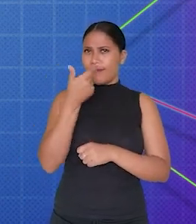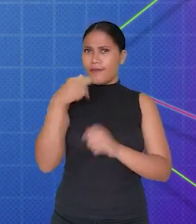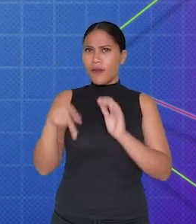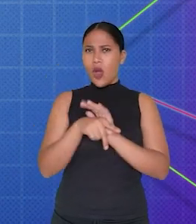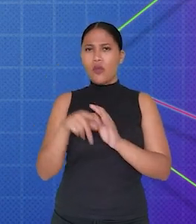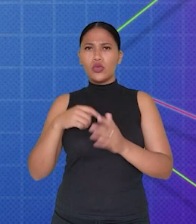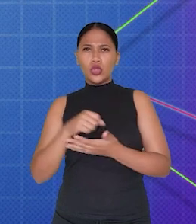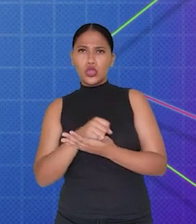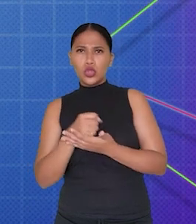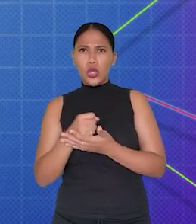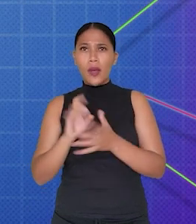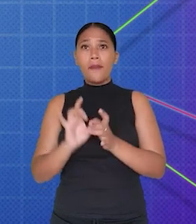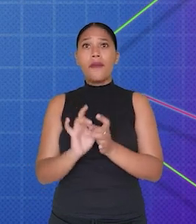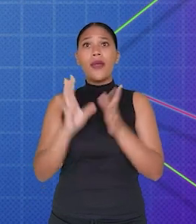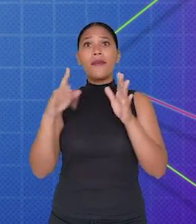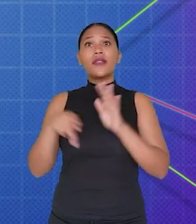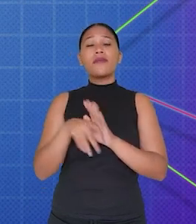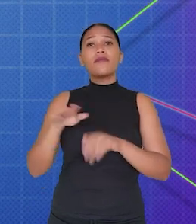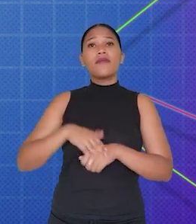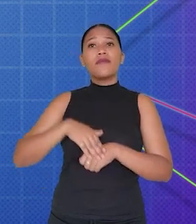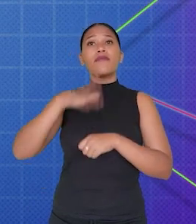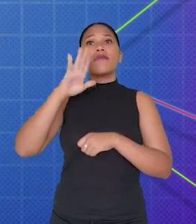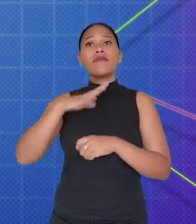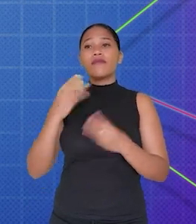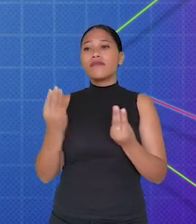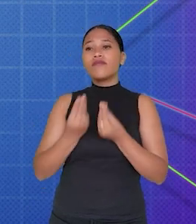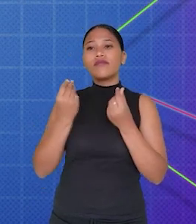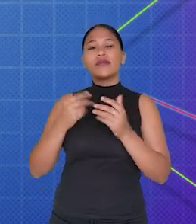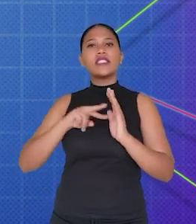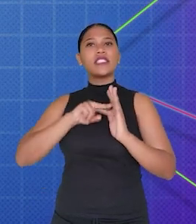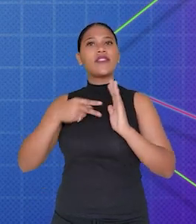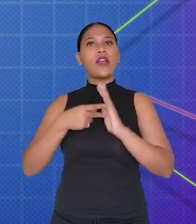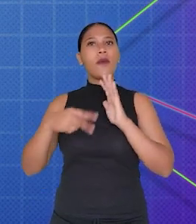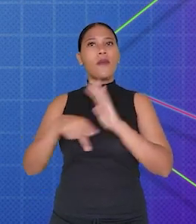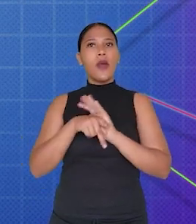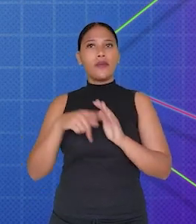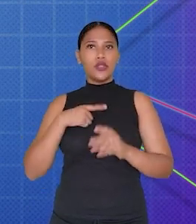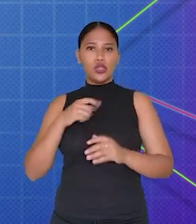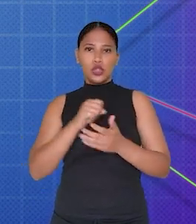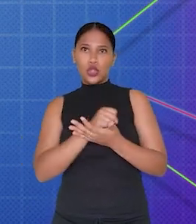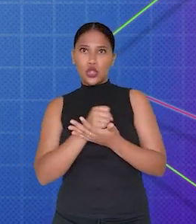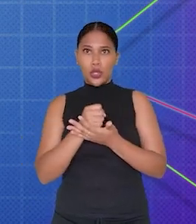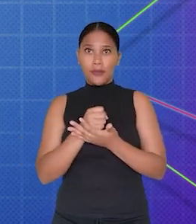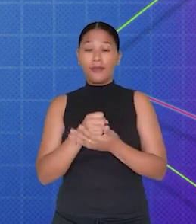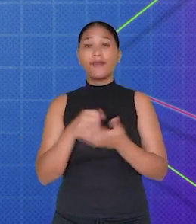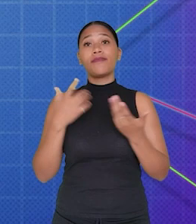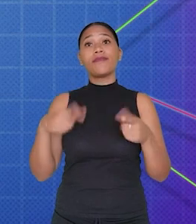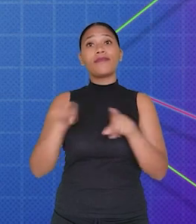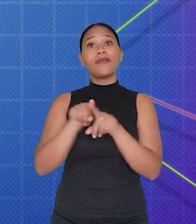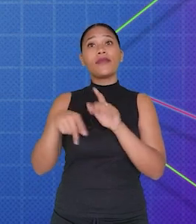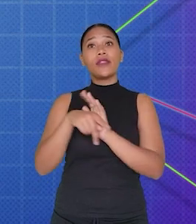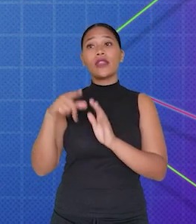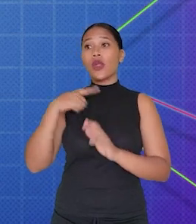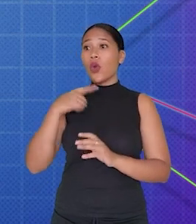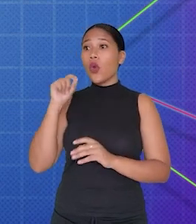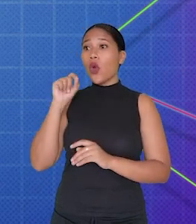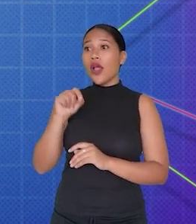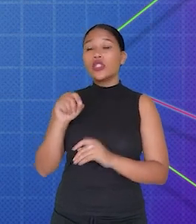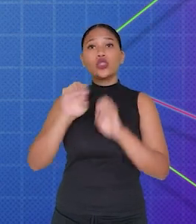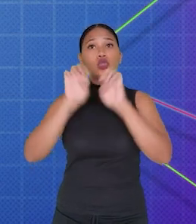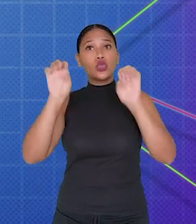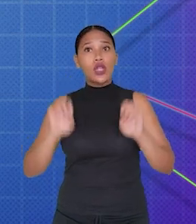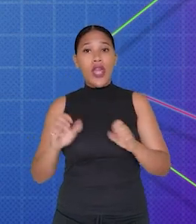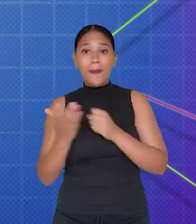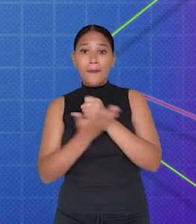desenvolvedores de jogos, pois permite criar histórias mais envolventes e significativas para os jogadores. Além disso, a estrutura da jornada do